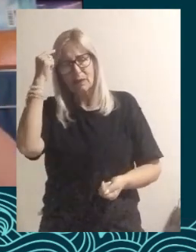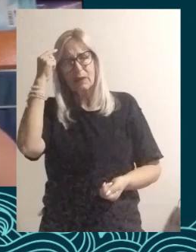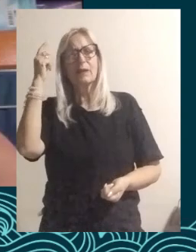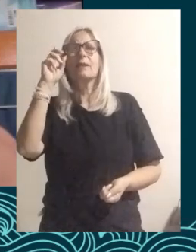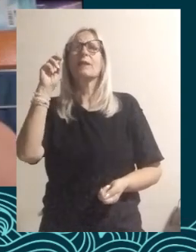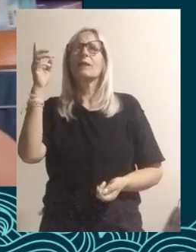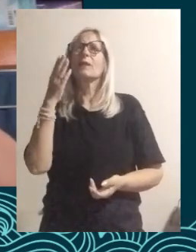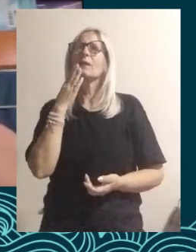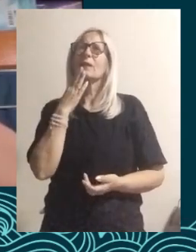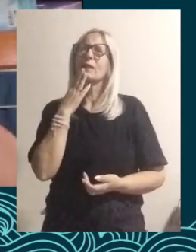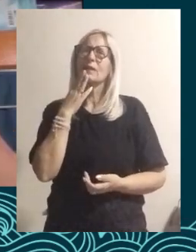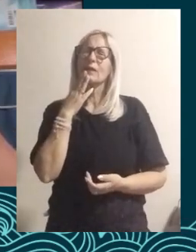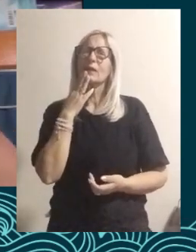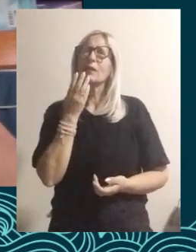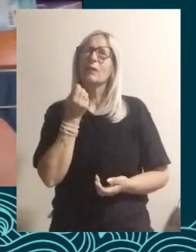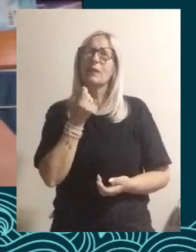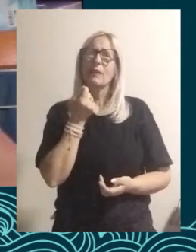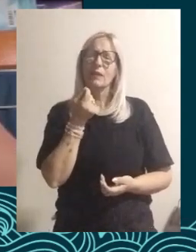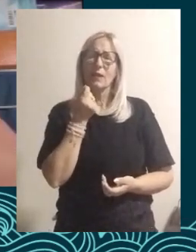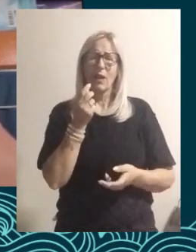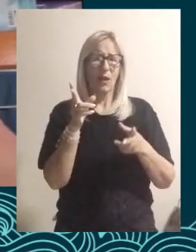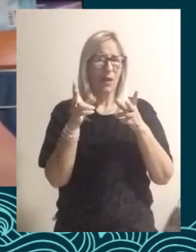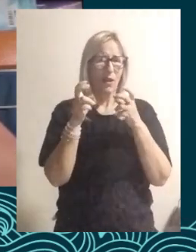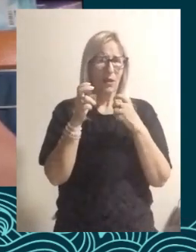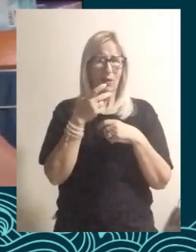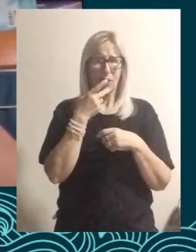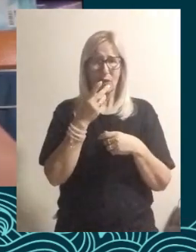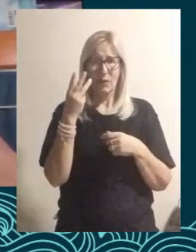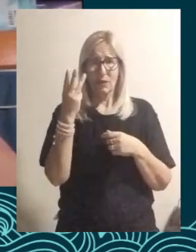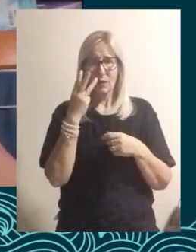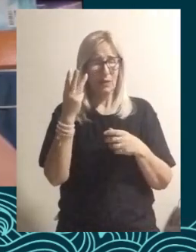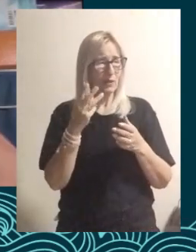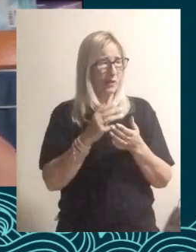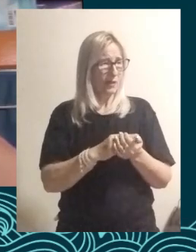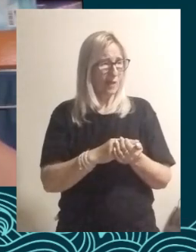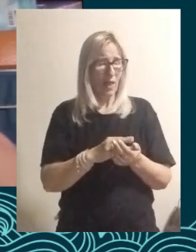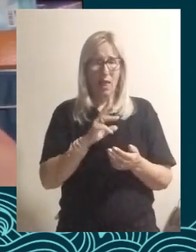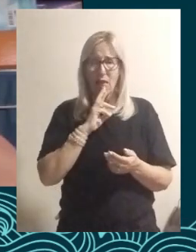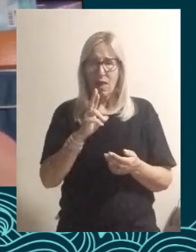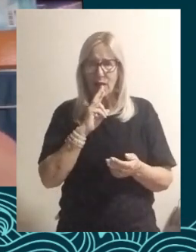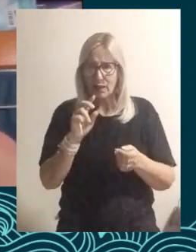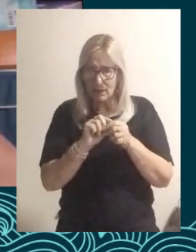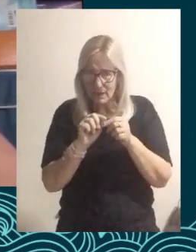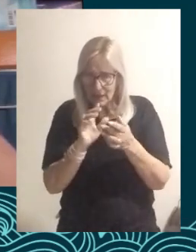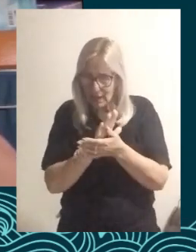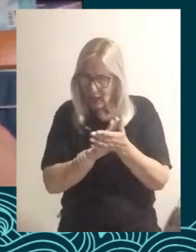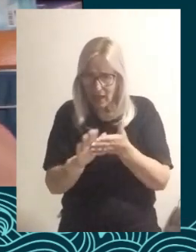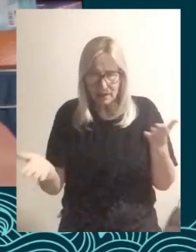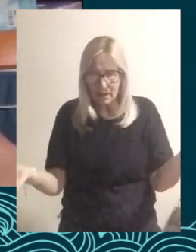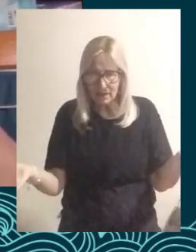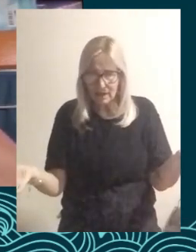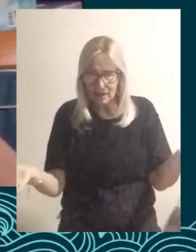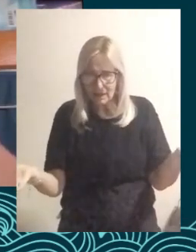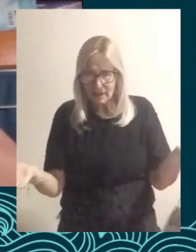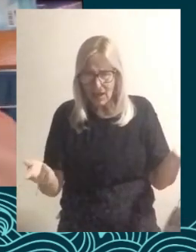eu era obrigada a pensar, meu Deus, mas tá, Tamara, mas eu acho que você percebe que faz 3 dias que você está reclamando e não